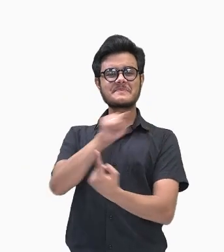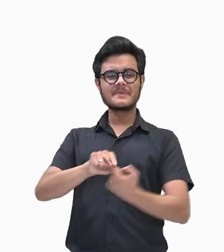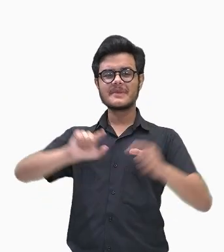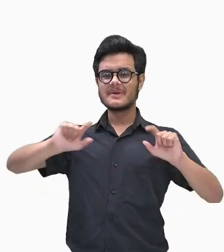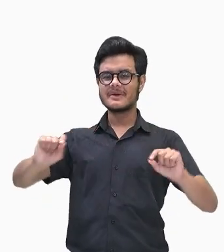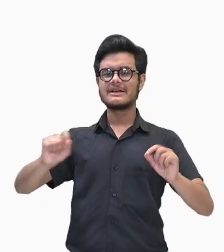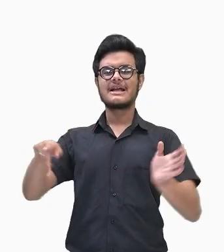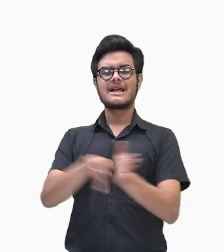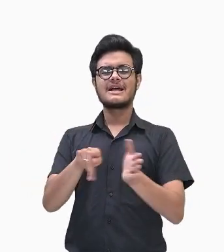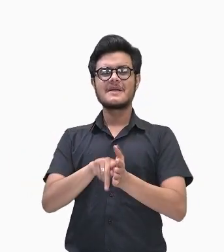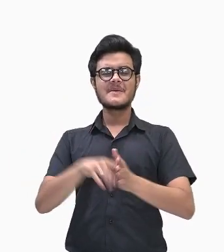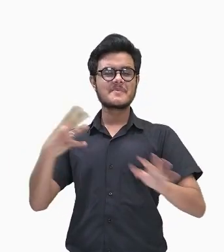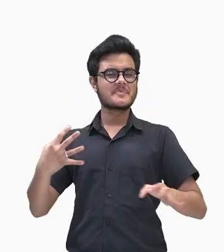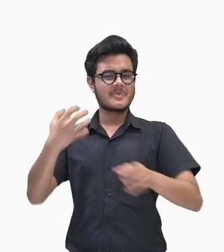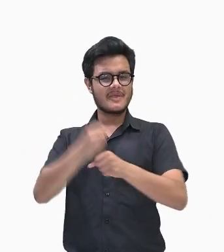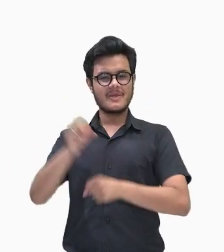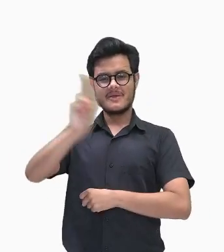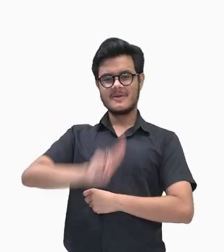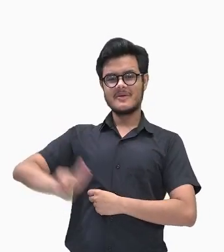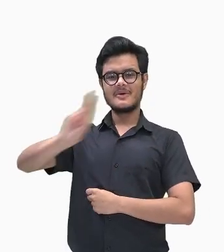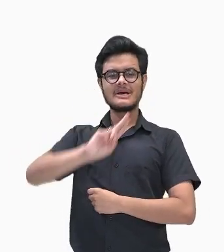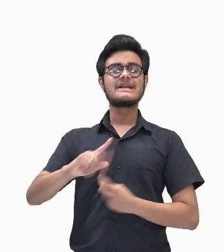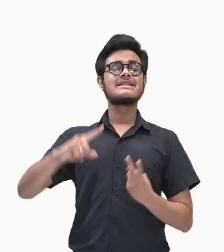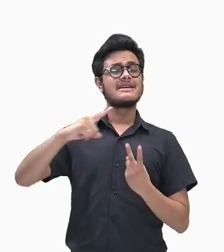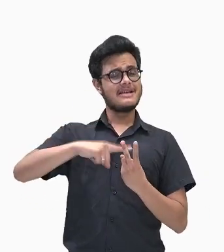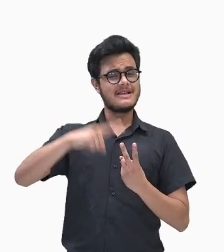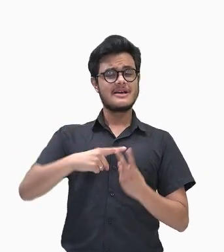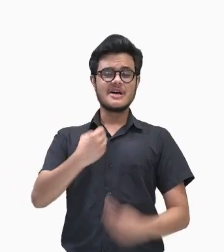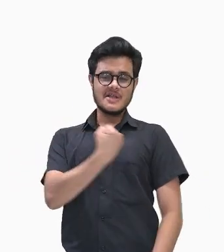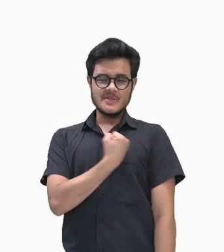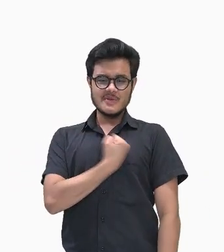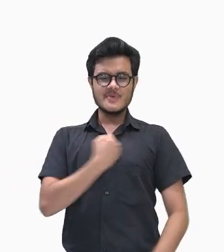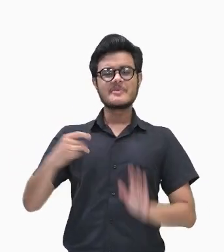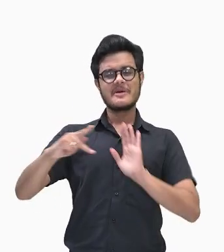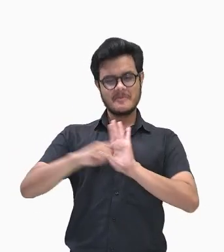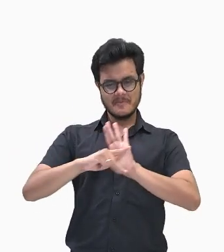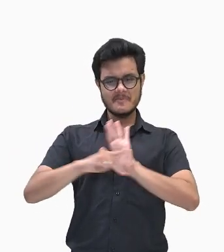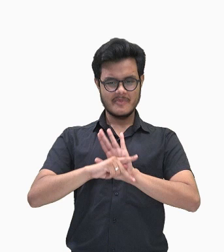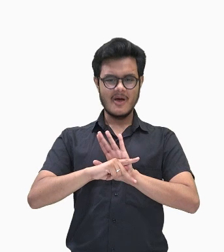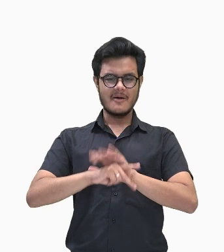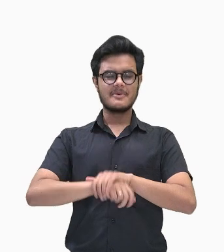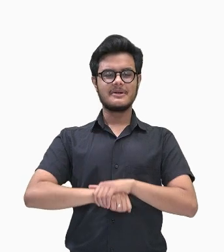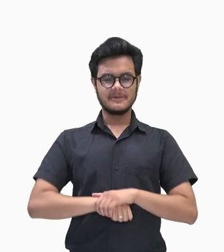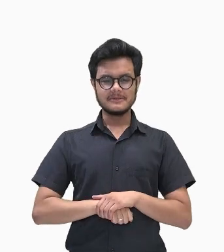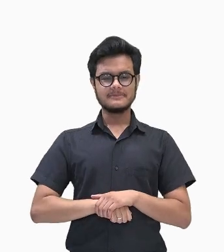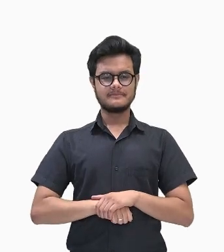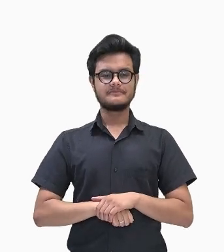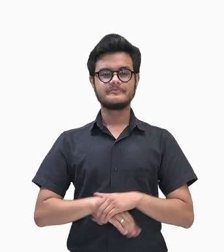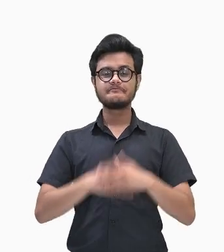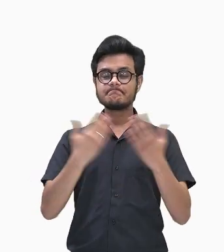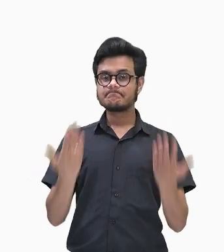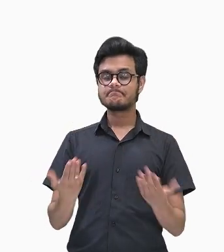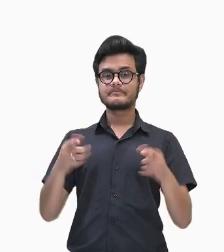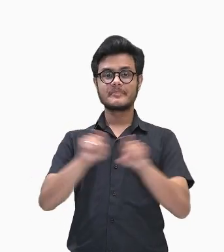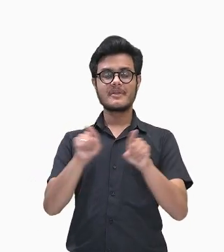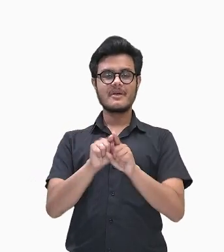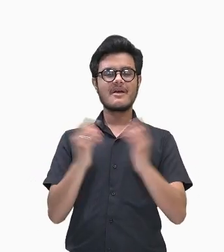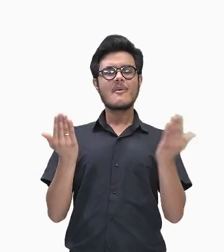conhecimento propriedades das operações no conjunto dos números reais,